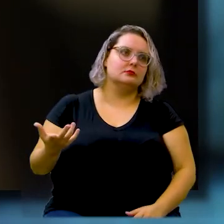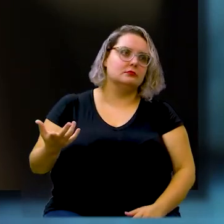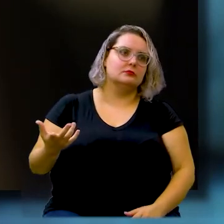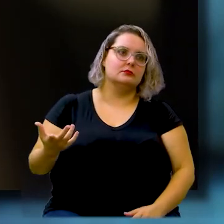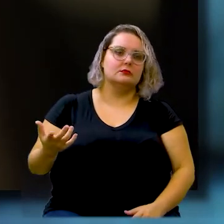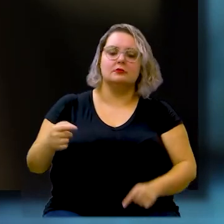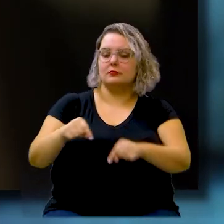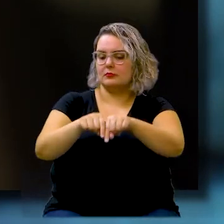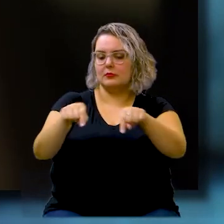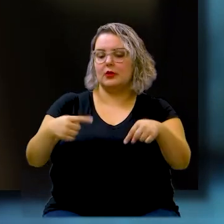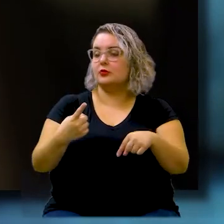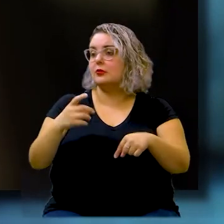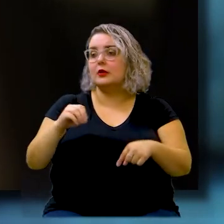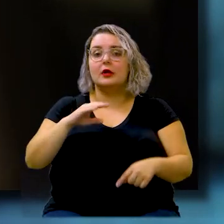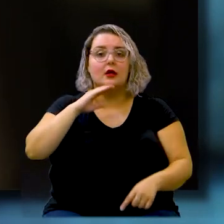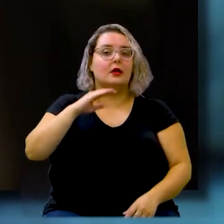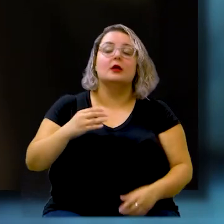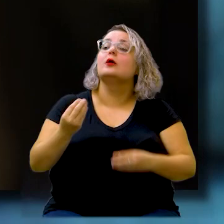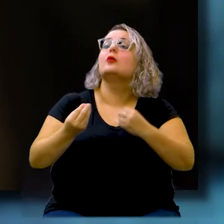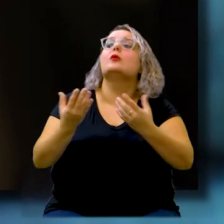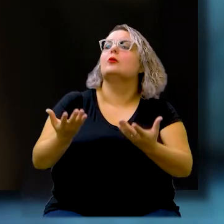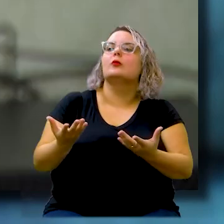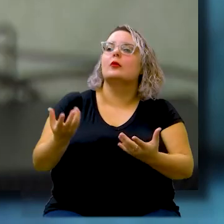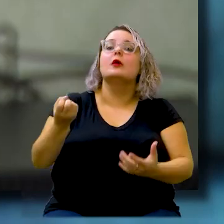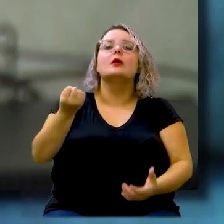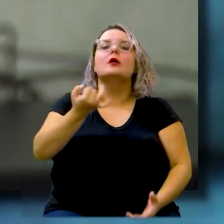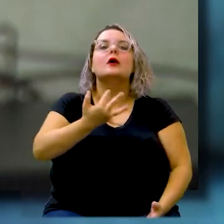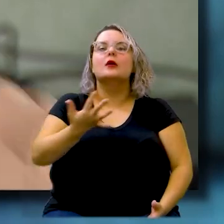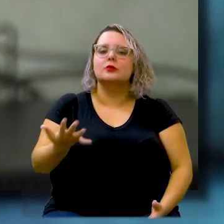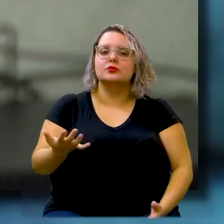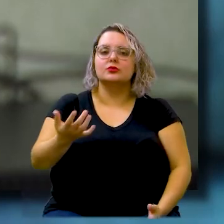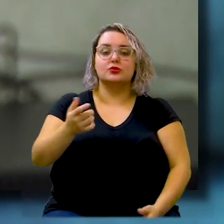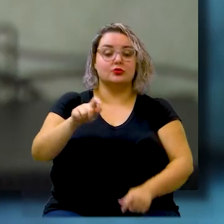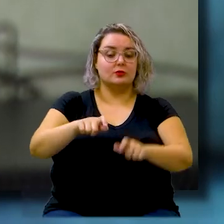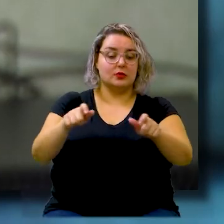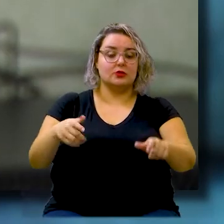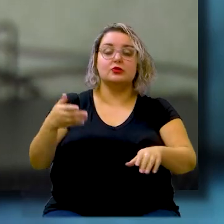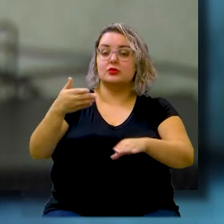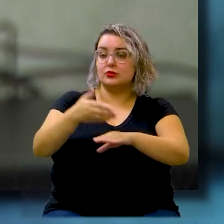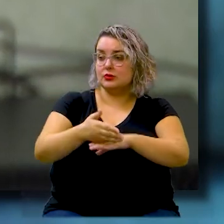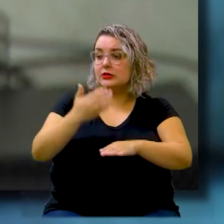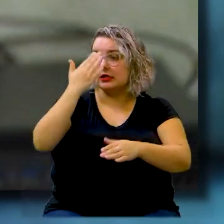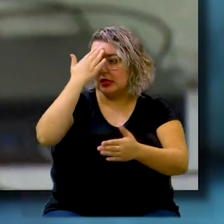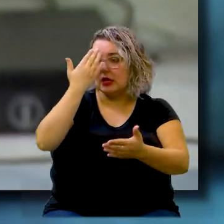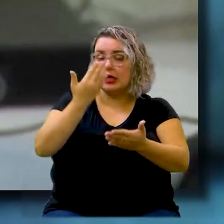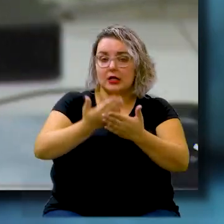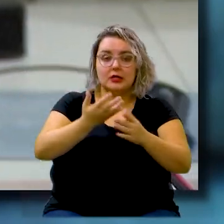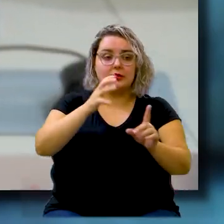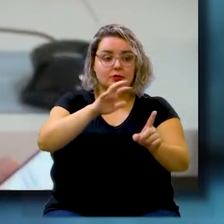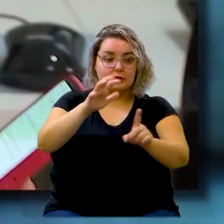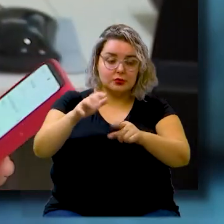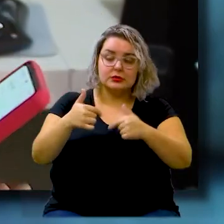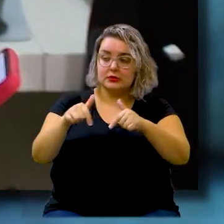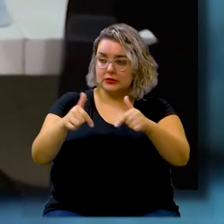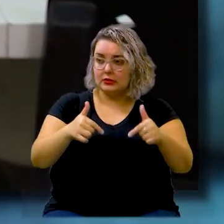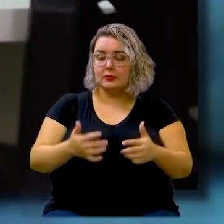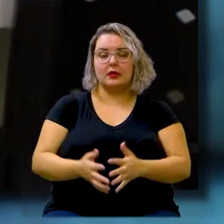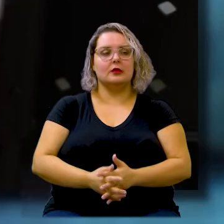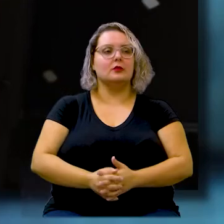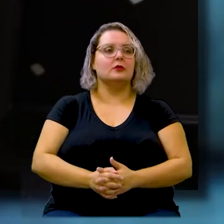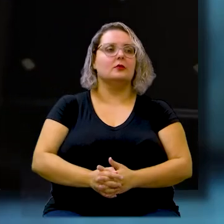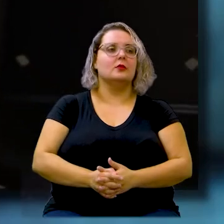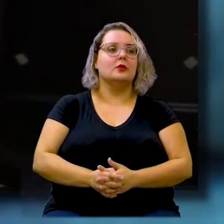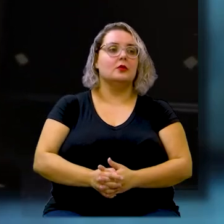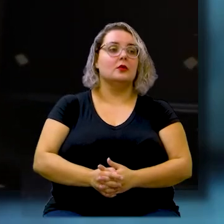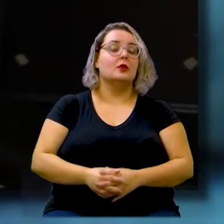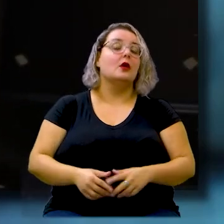uma turma de 10, à tarde, como é a quantidade de pessoas que vocês acreditam que atingem com esse trabalho? Pela